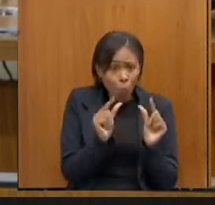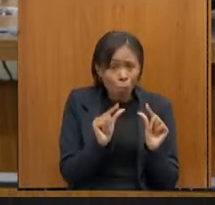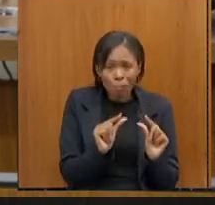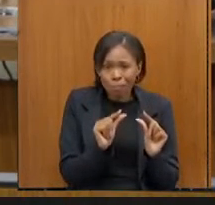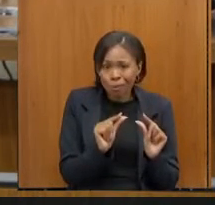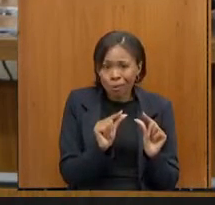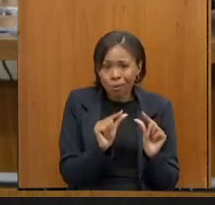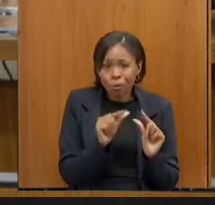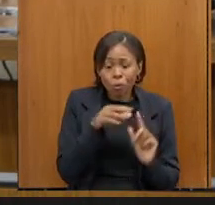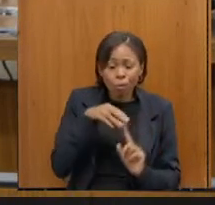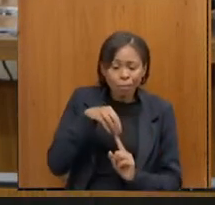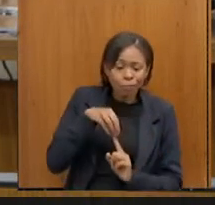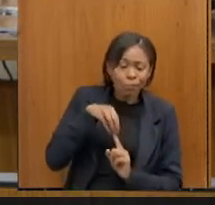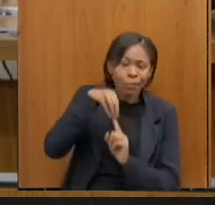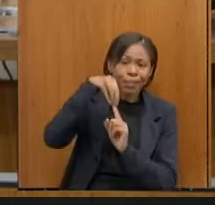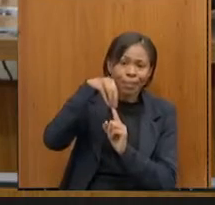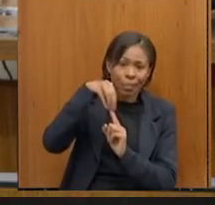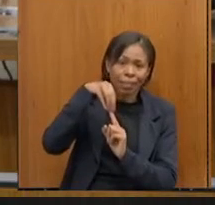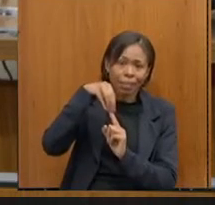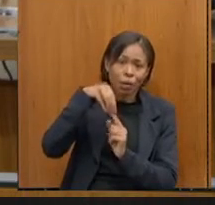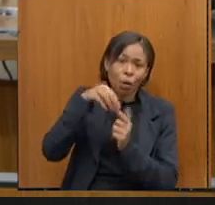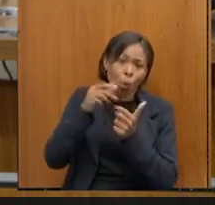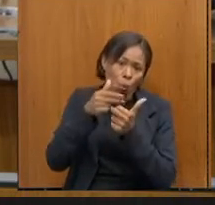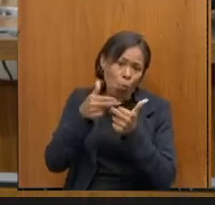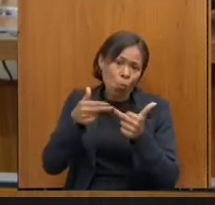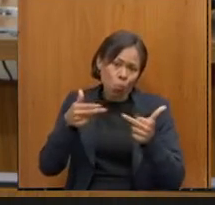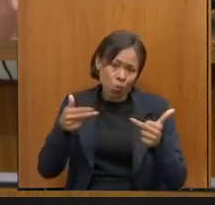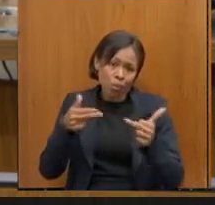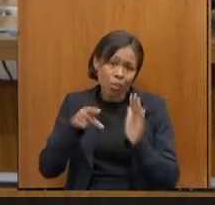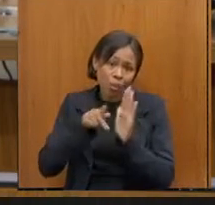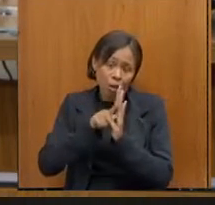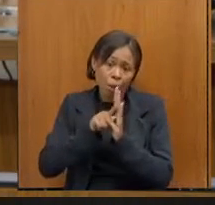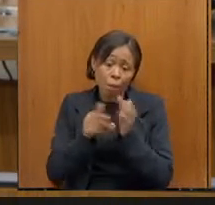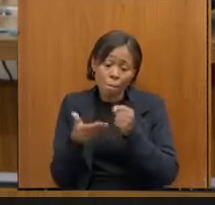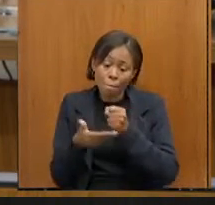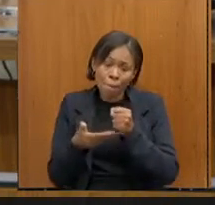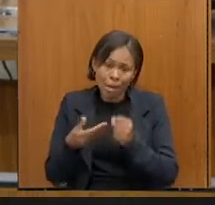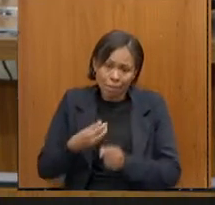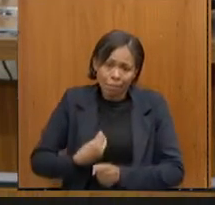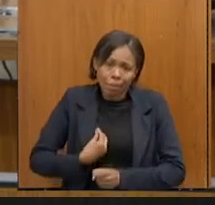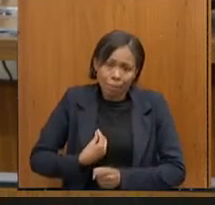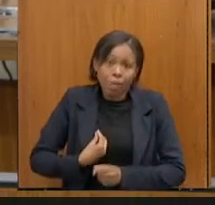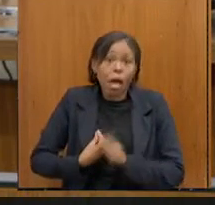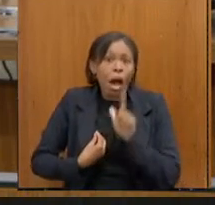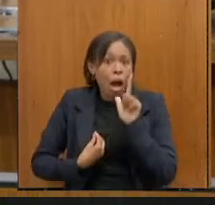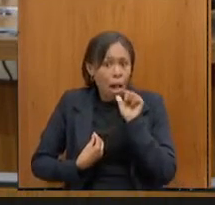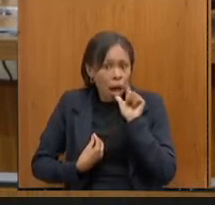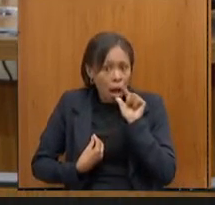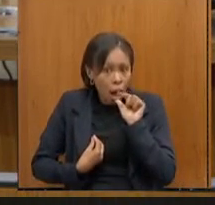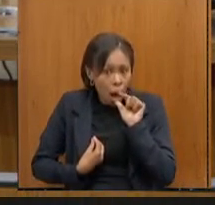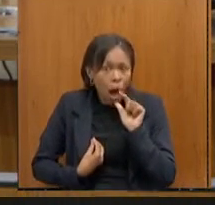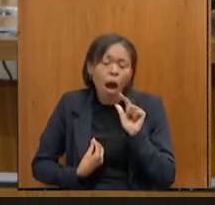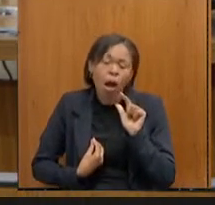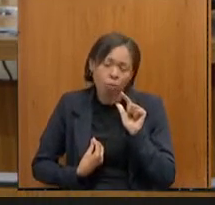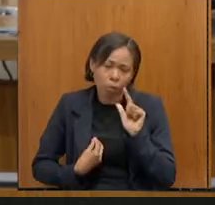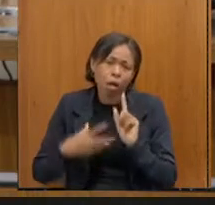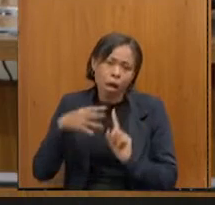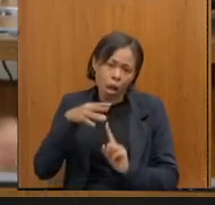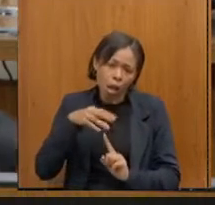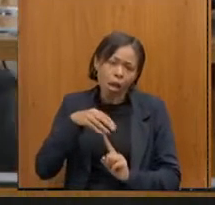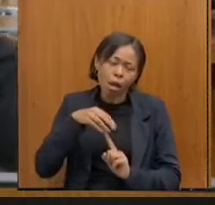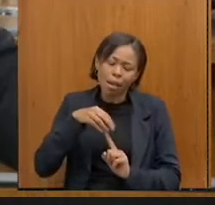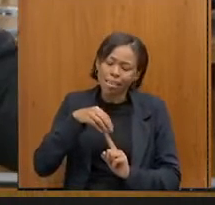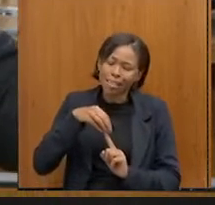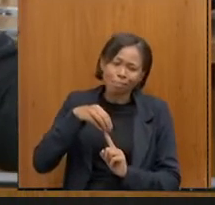questões que envolve a dignidade da vida humana e à água é um dos pilares para esta